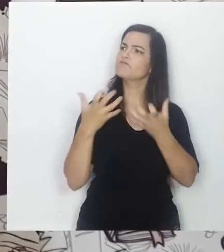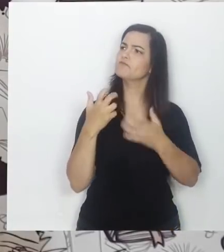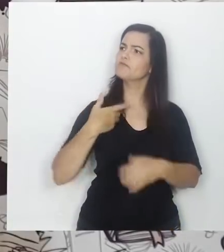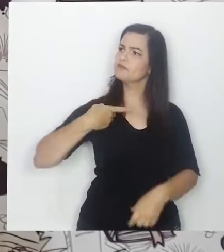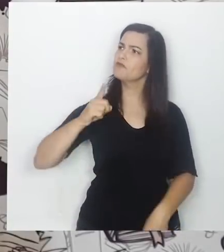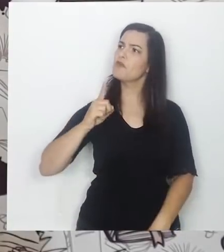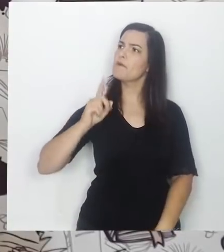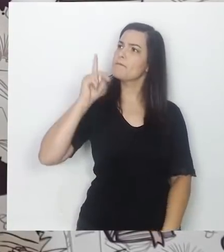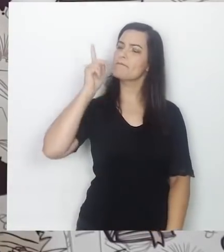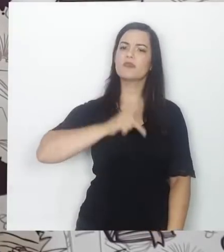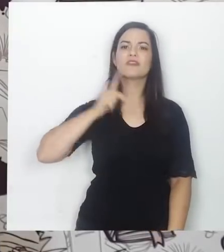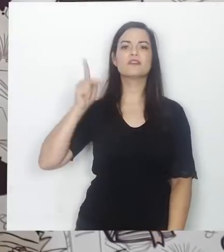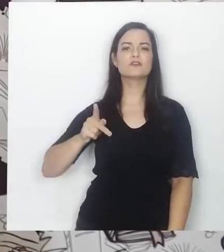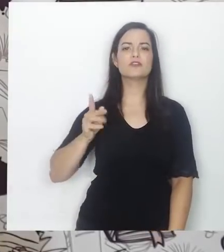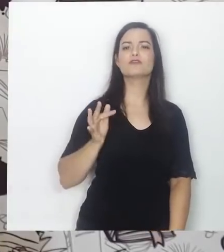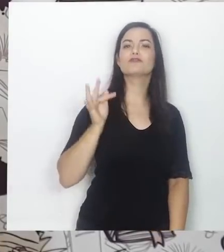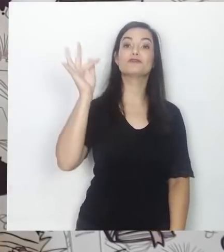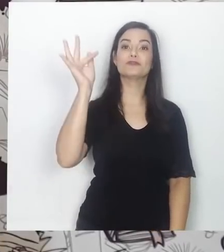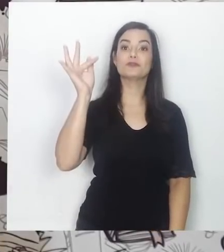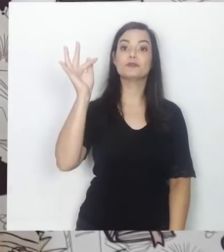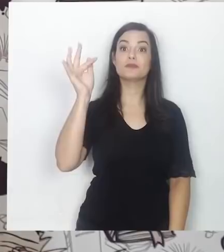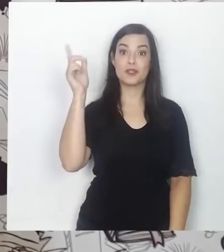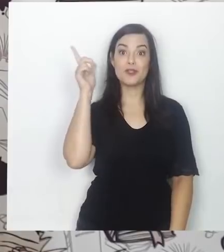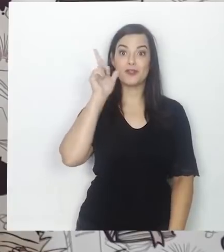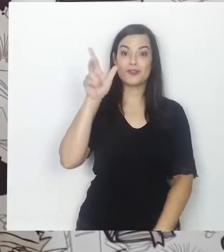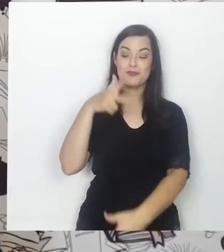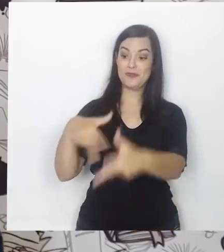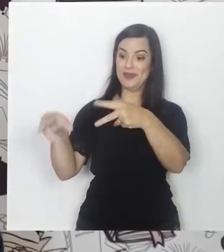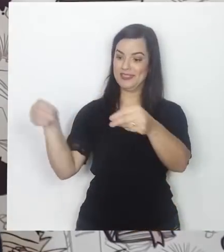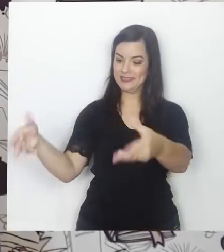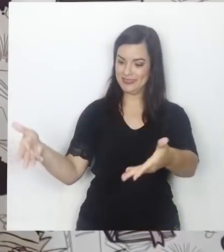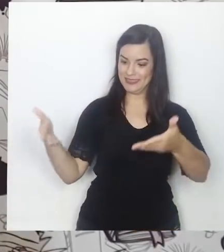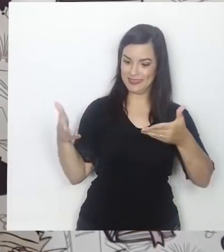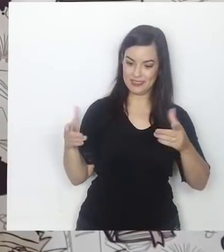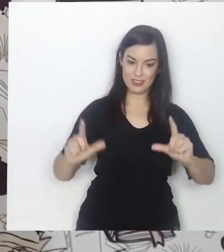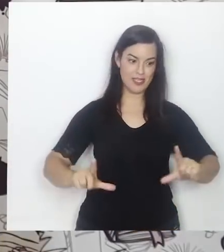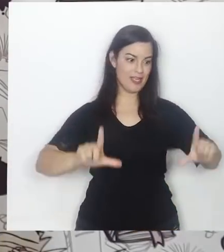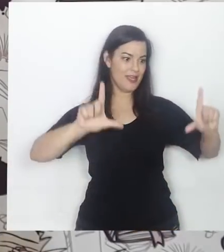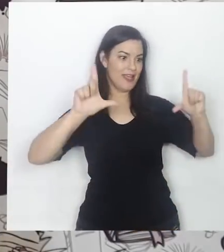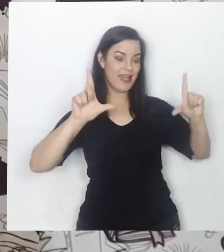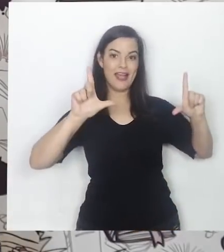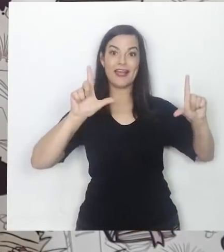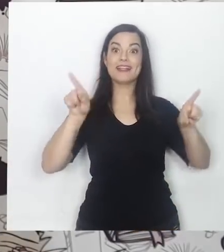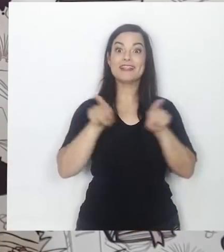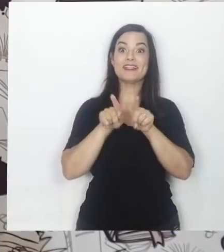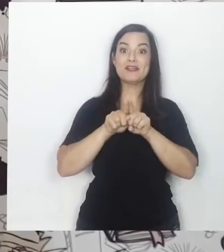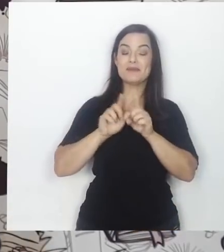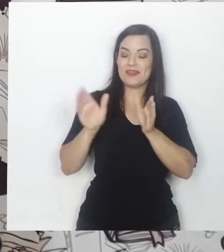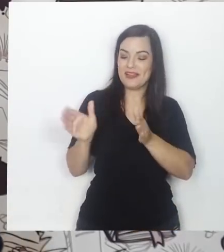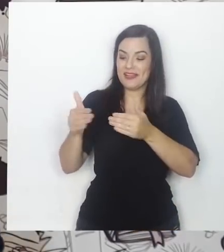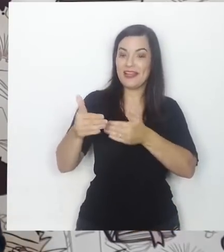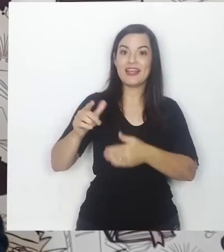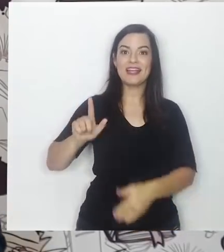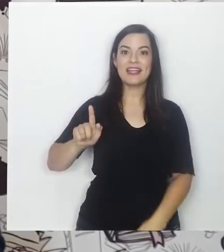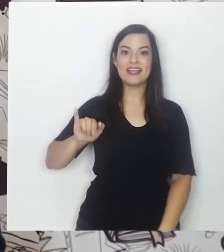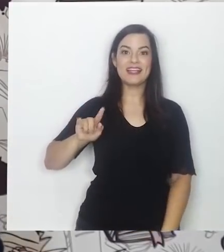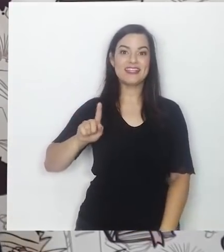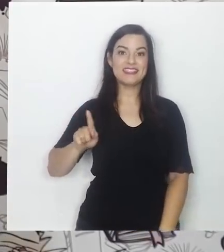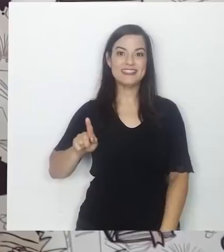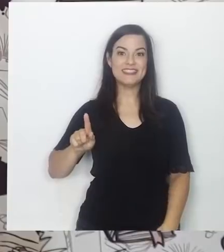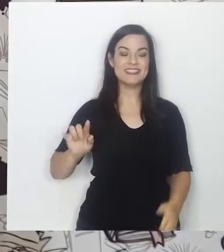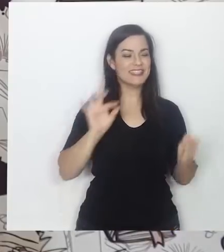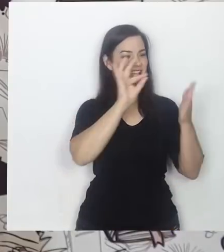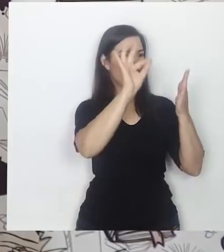professora. Ela ganhou de presente uma lousa e uma caixinha de giz, e suas bonecas eram